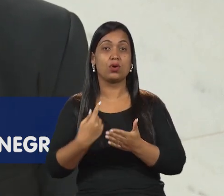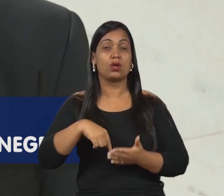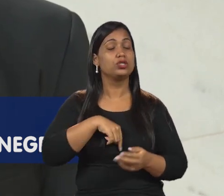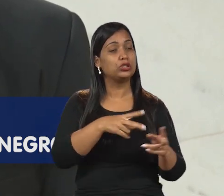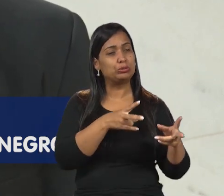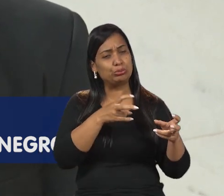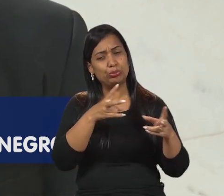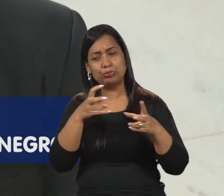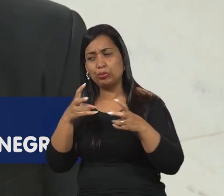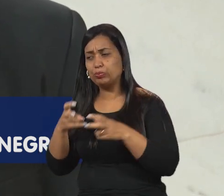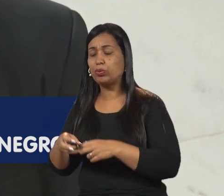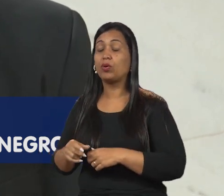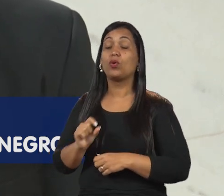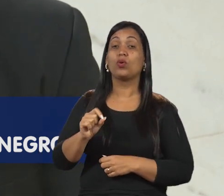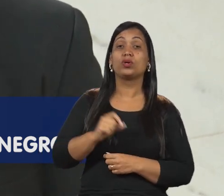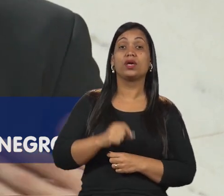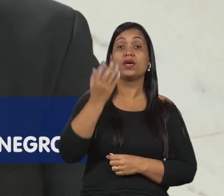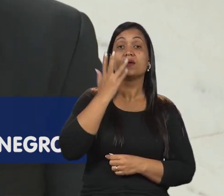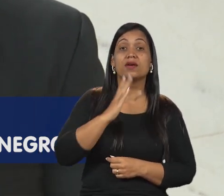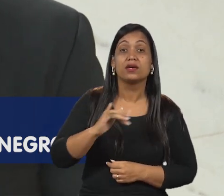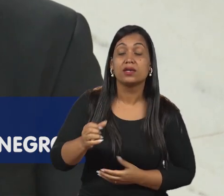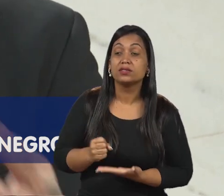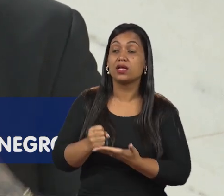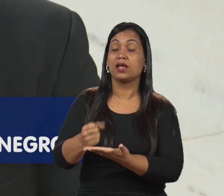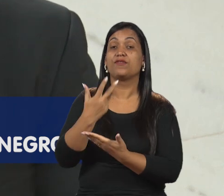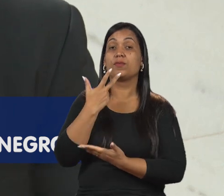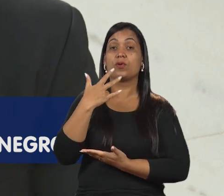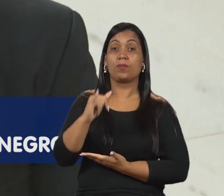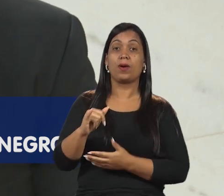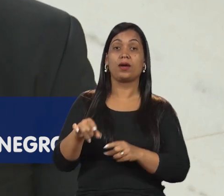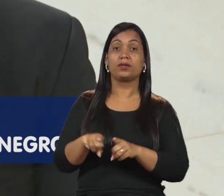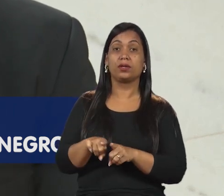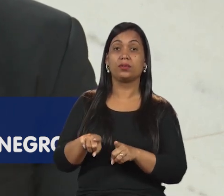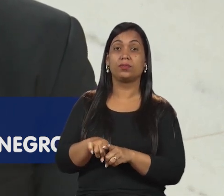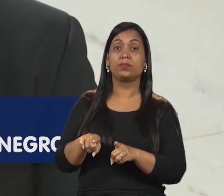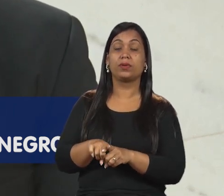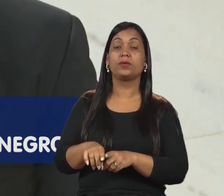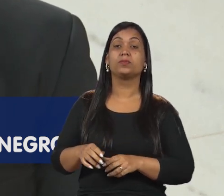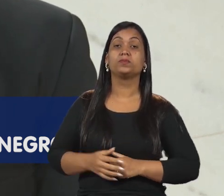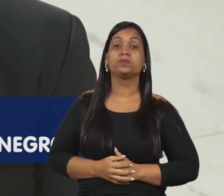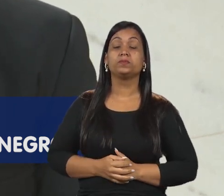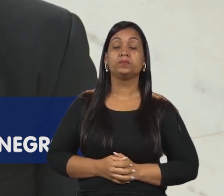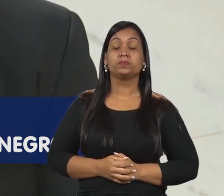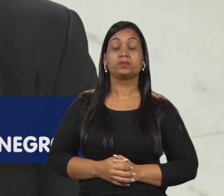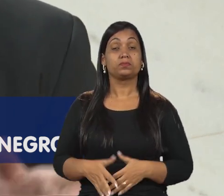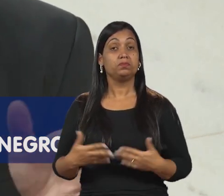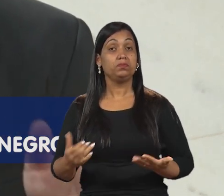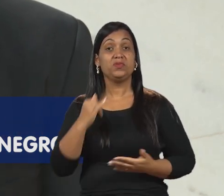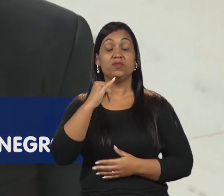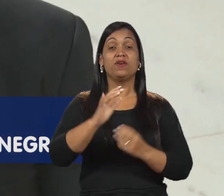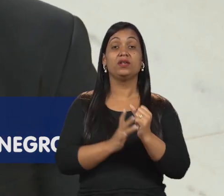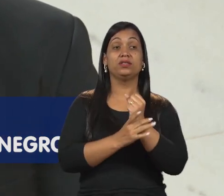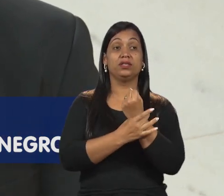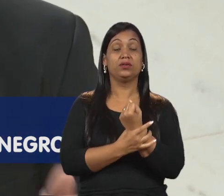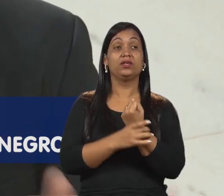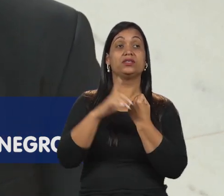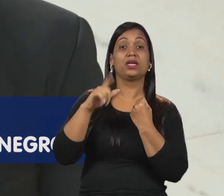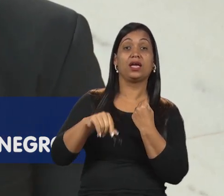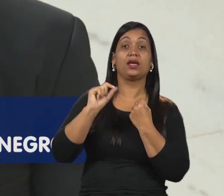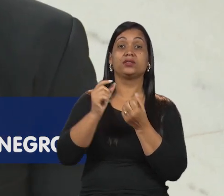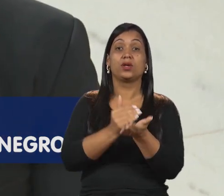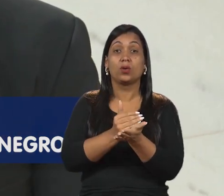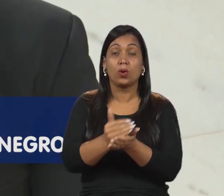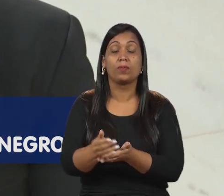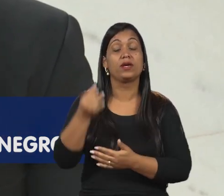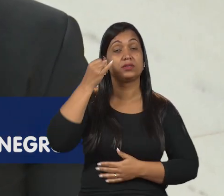percebe que a criança leva para os pais e ainda gera uma semente na criança. Então, eu sempre falo que segurança pública começa